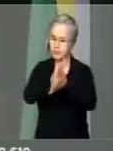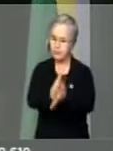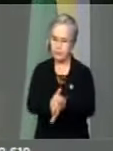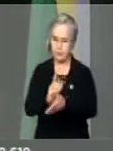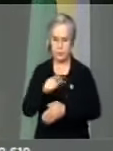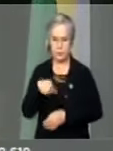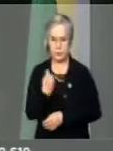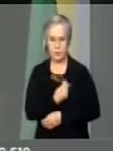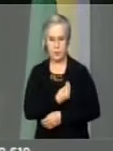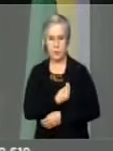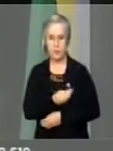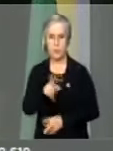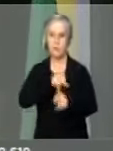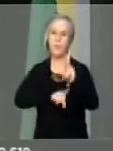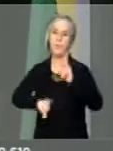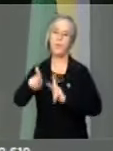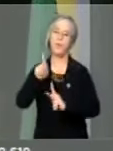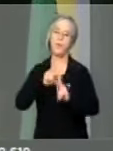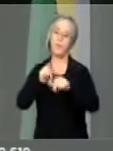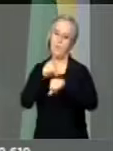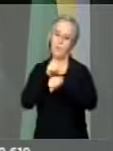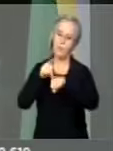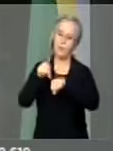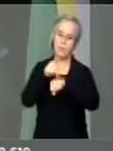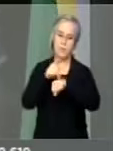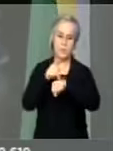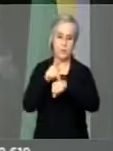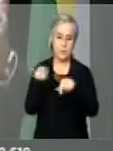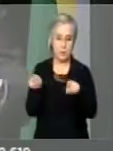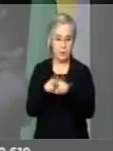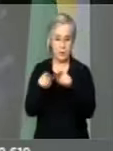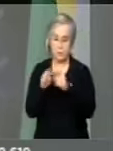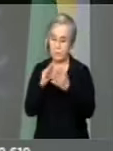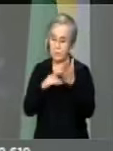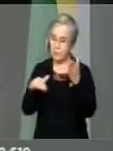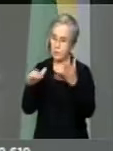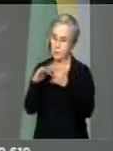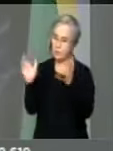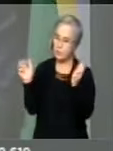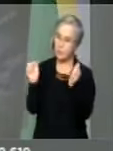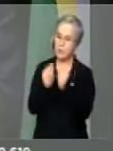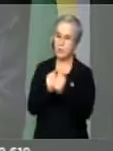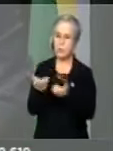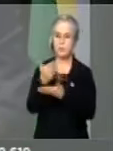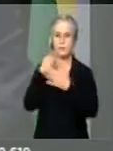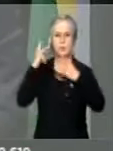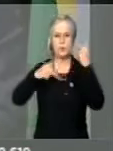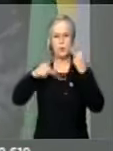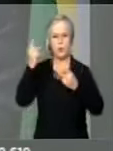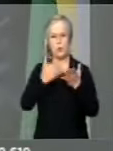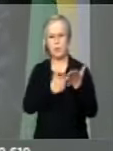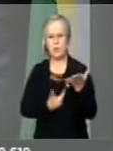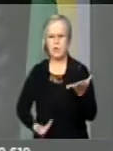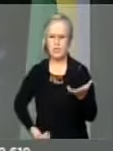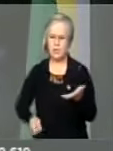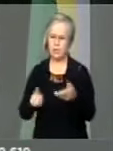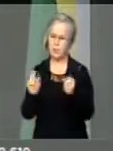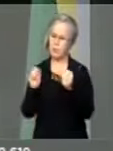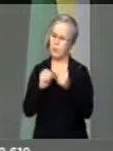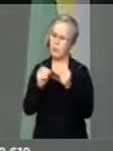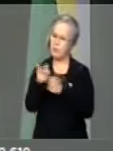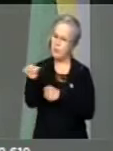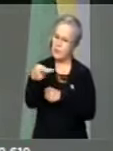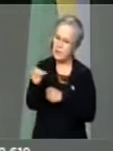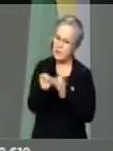nós como povo, como nação. E tudo isso também veio, claro, por políticas públicas, por ações